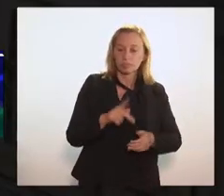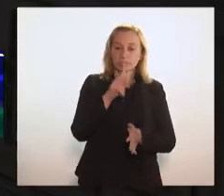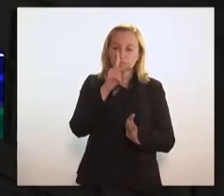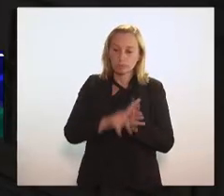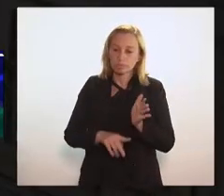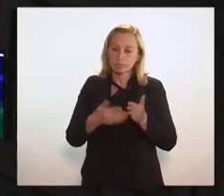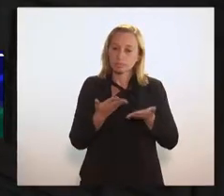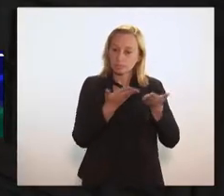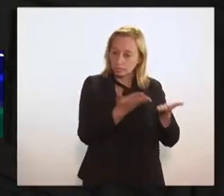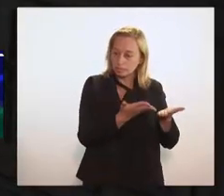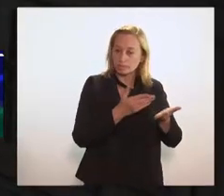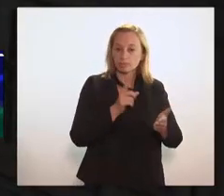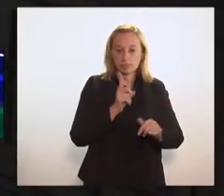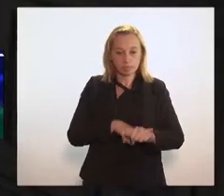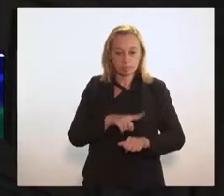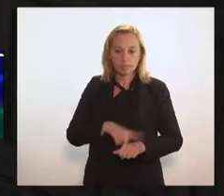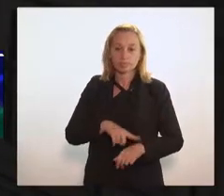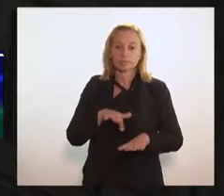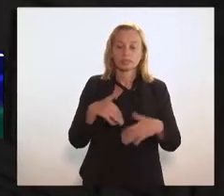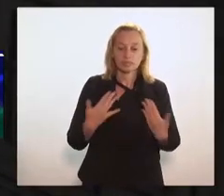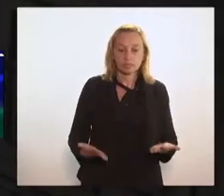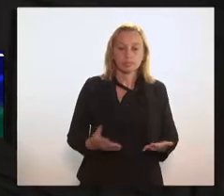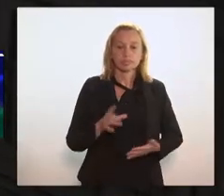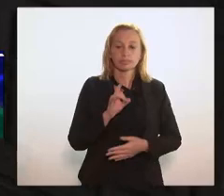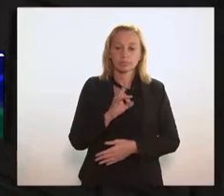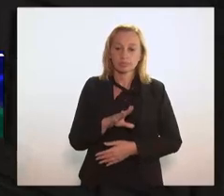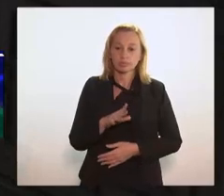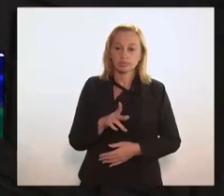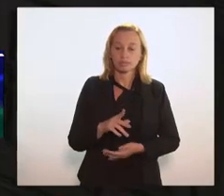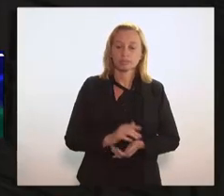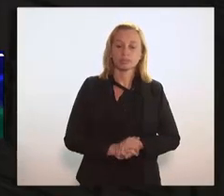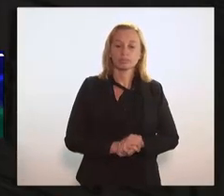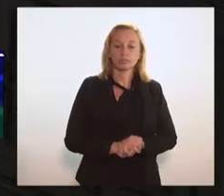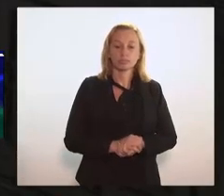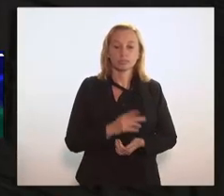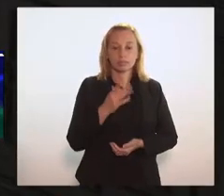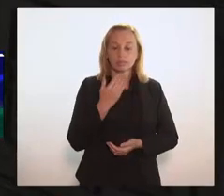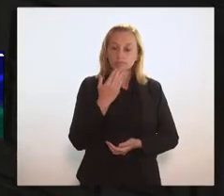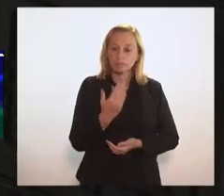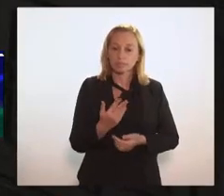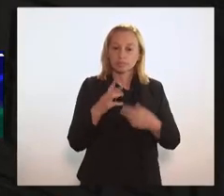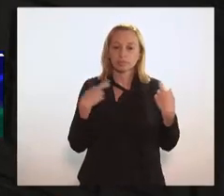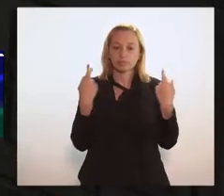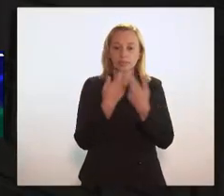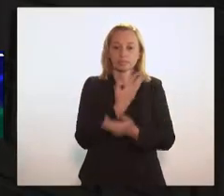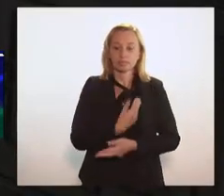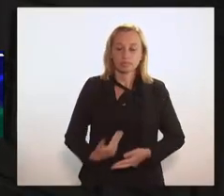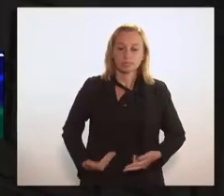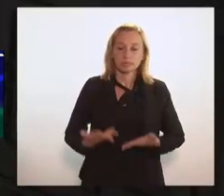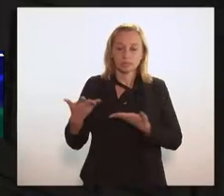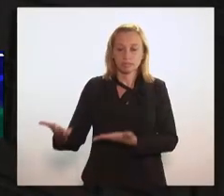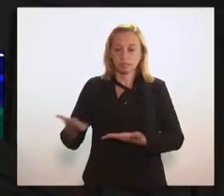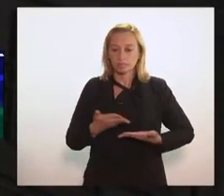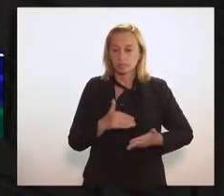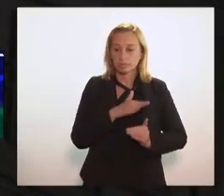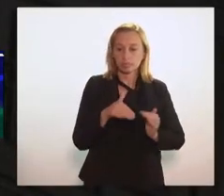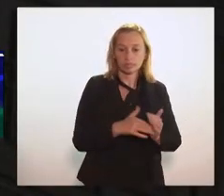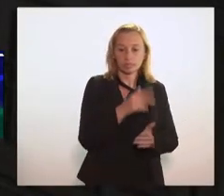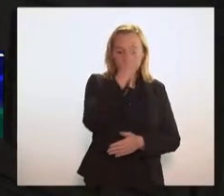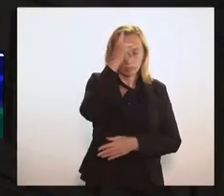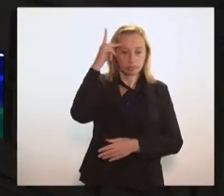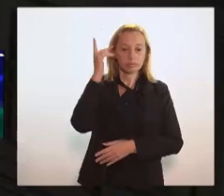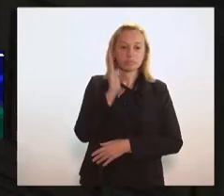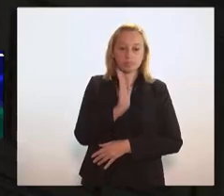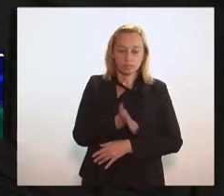esse nesse momento. Então, só aqui fazer coro para uma audiência pública que convide todas essas pessoas que